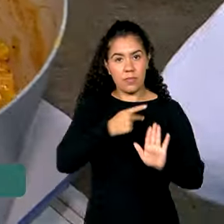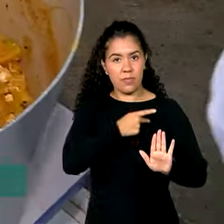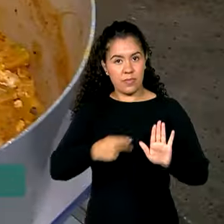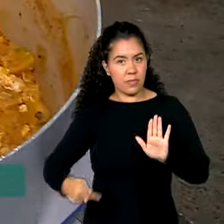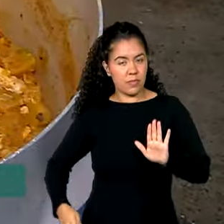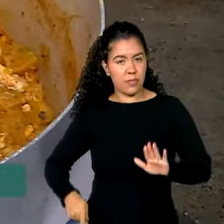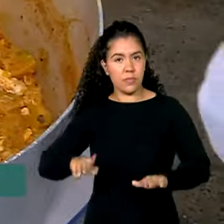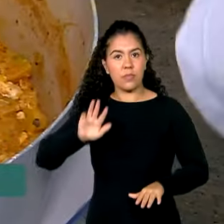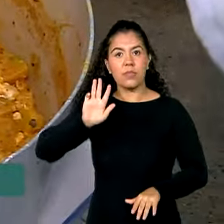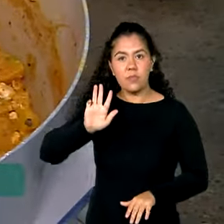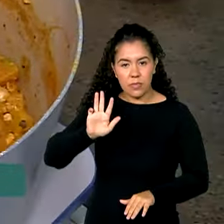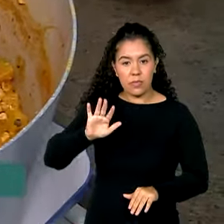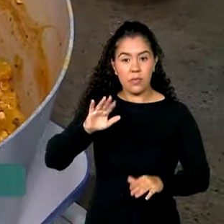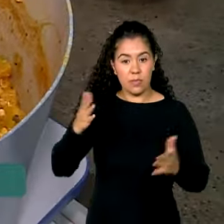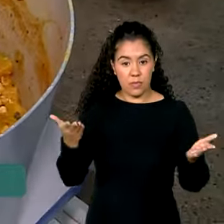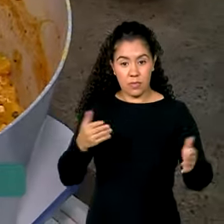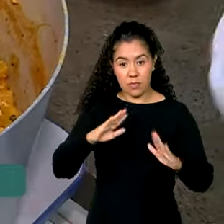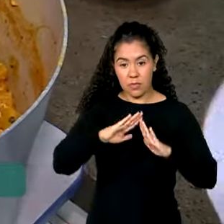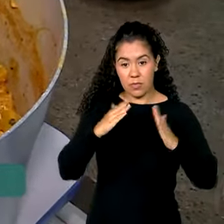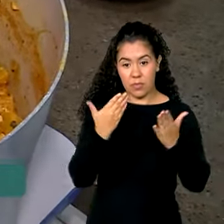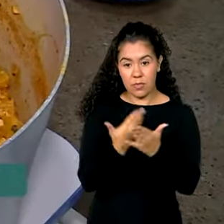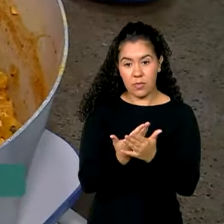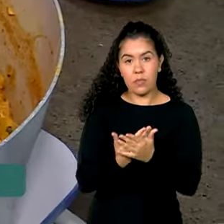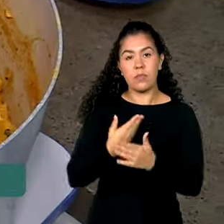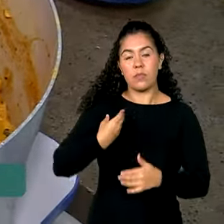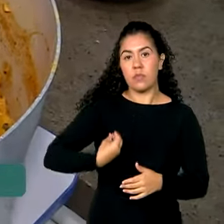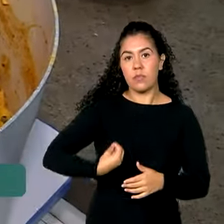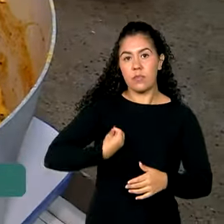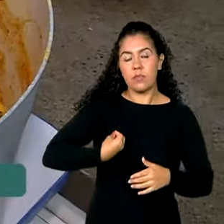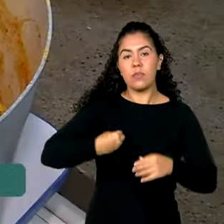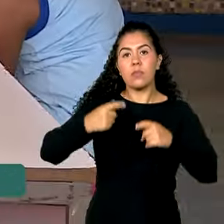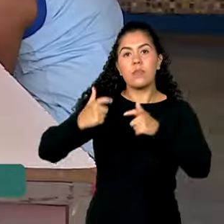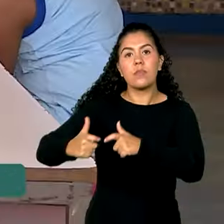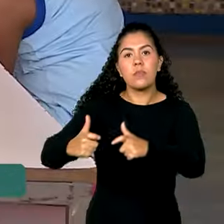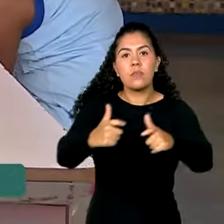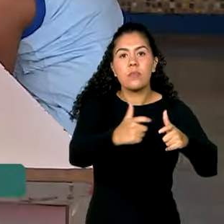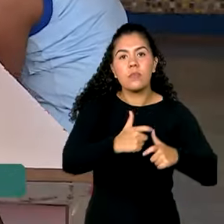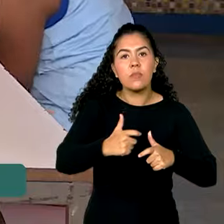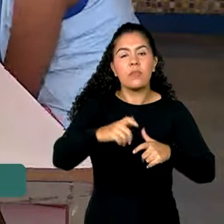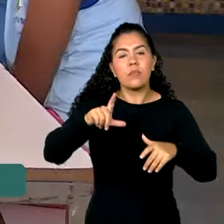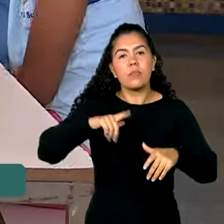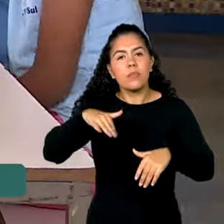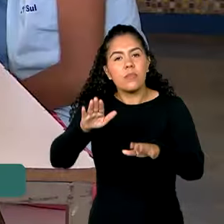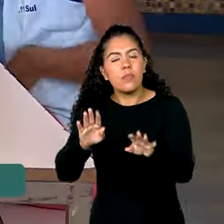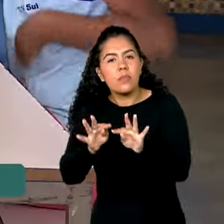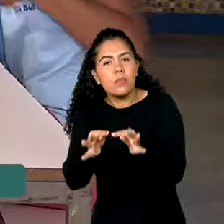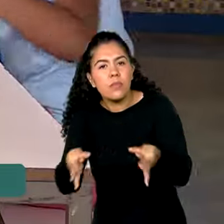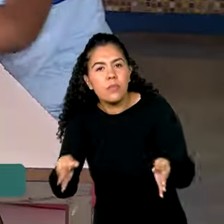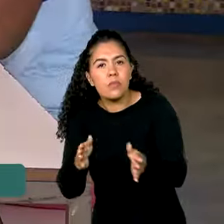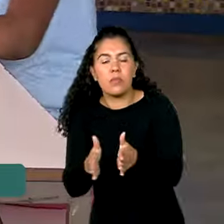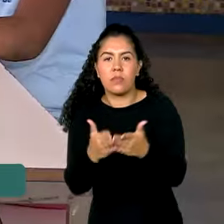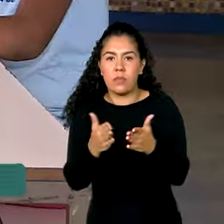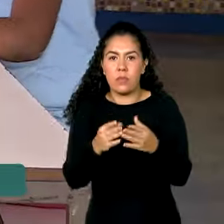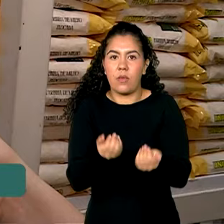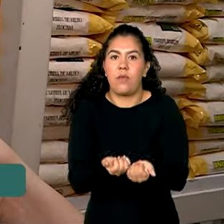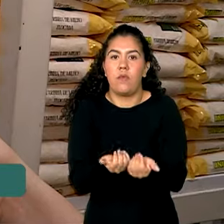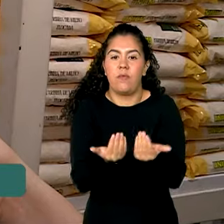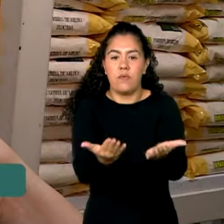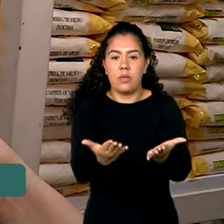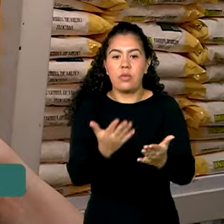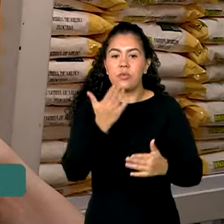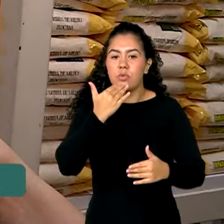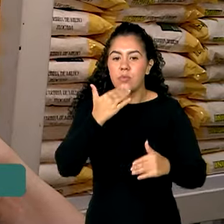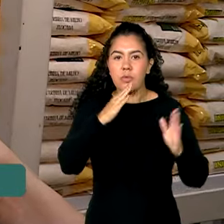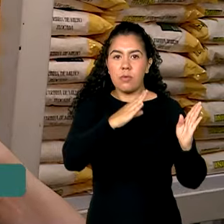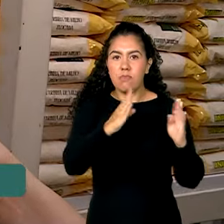Lula. Atualmente, as escolas localizadas em áreas de maior vulnerabilidade oferecem mais de uma refeição por turno. Isso